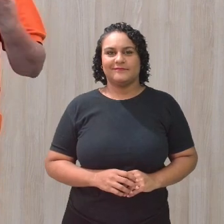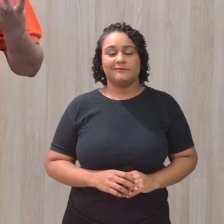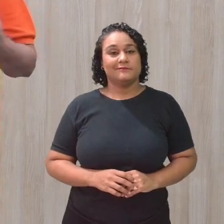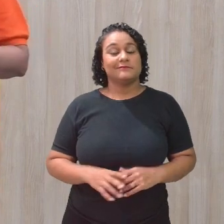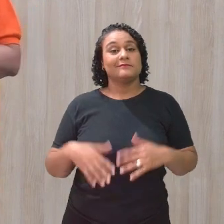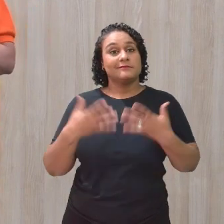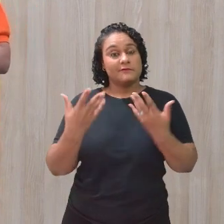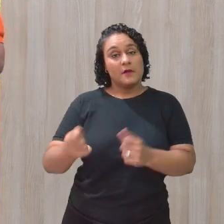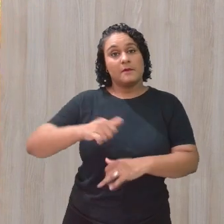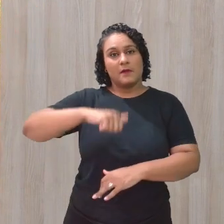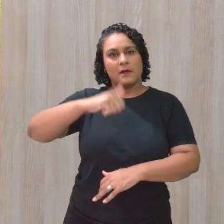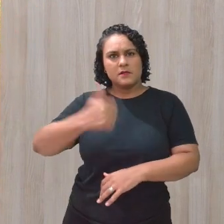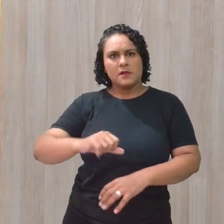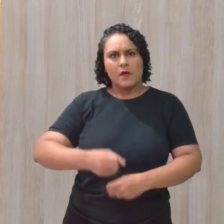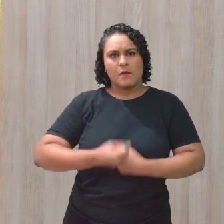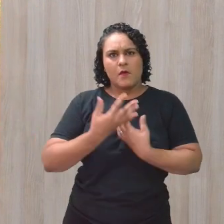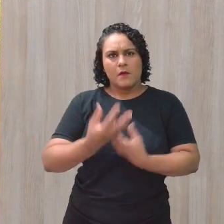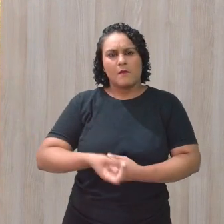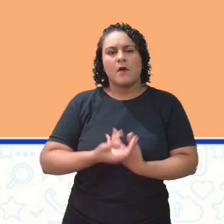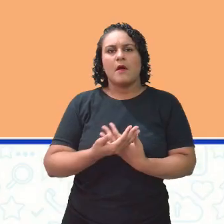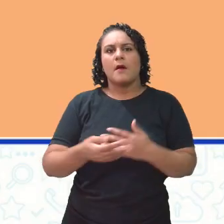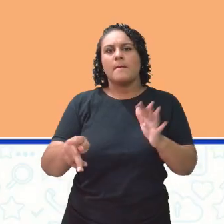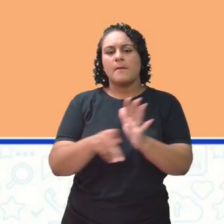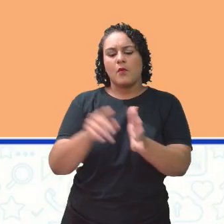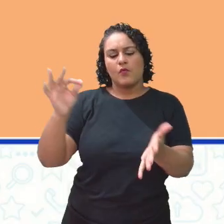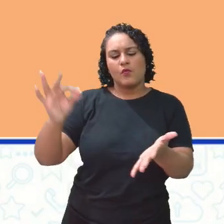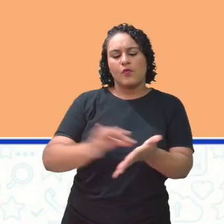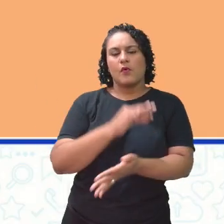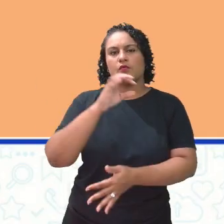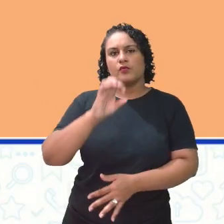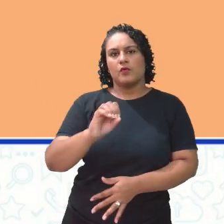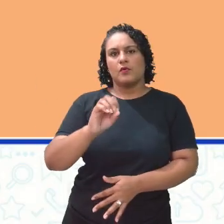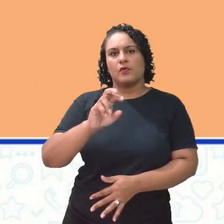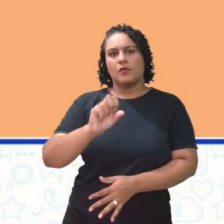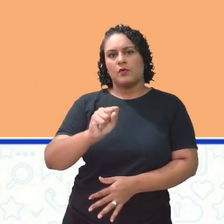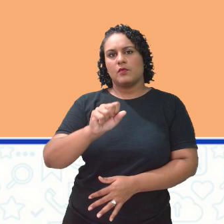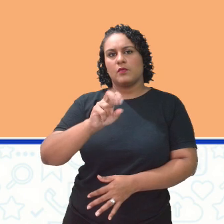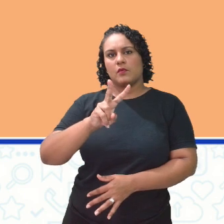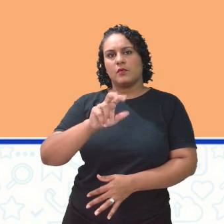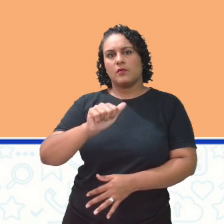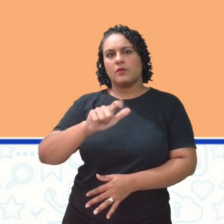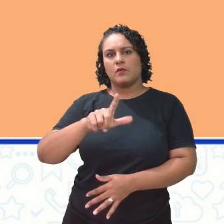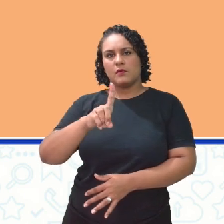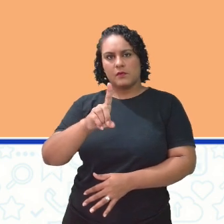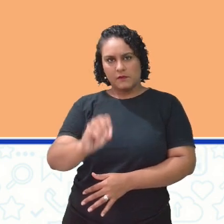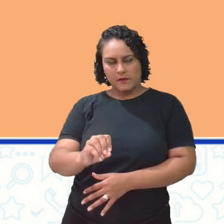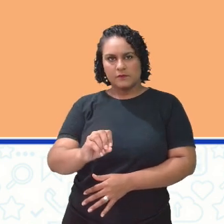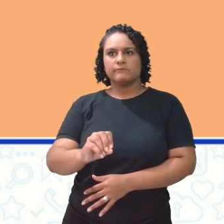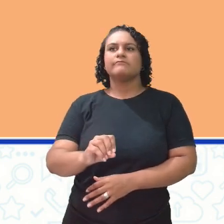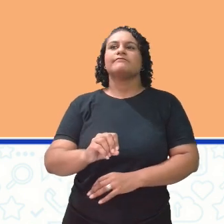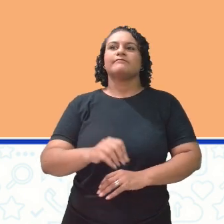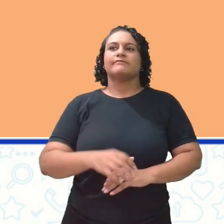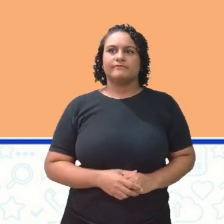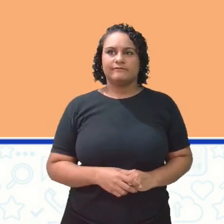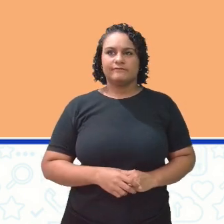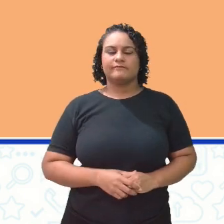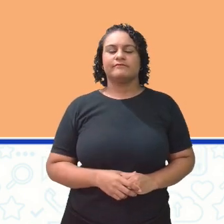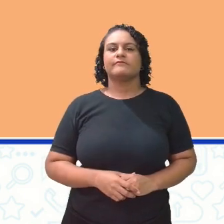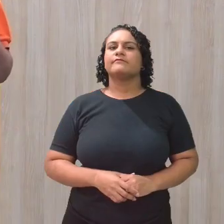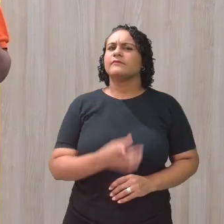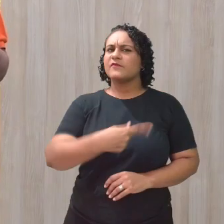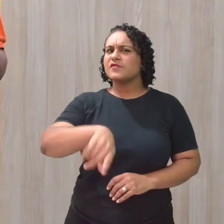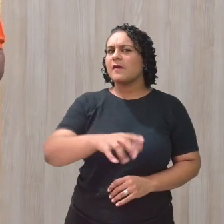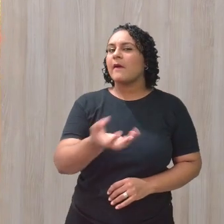Vamos analisar um poema de Oswald de Andrade agora, né? Vamos aí, eu estou chamando vocês, né? Vamos,